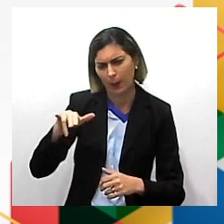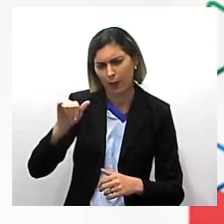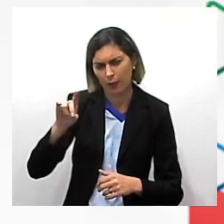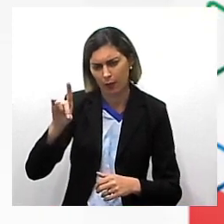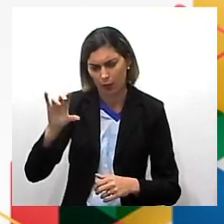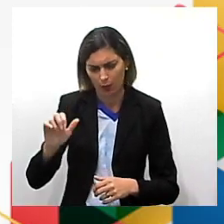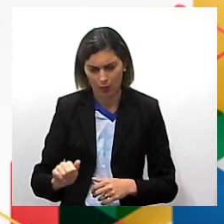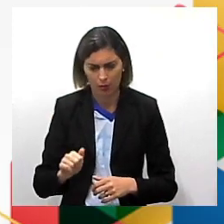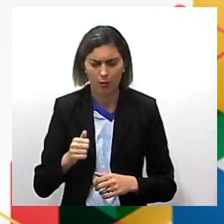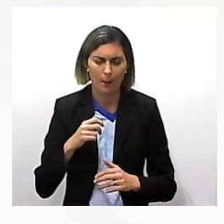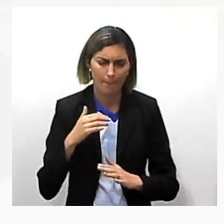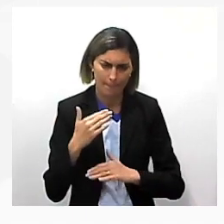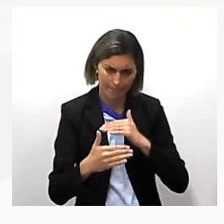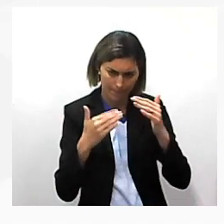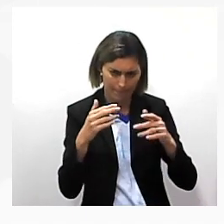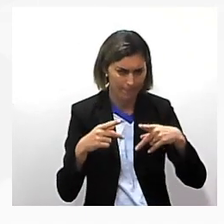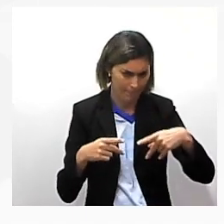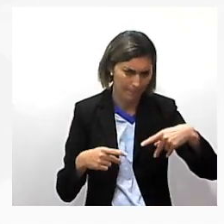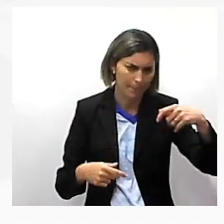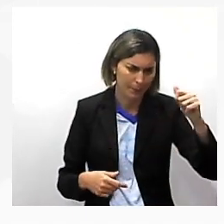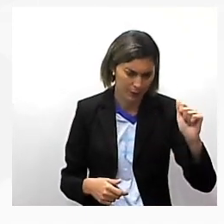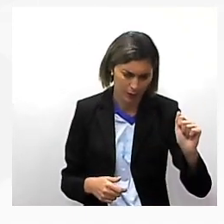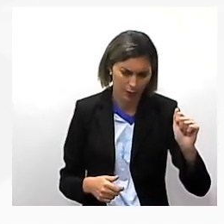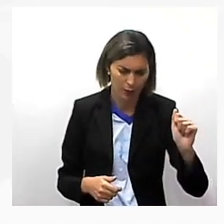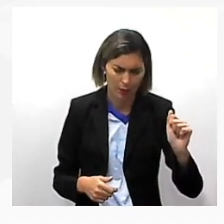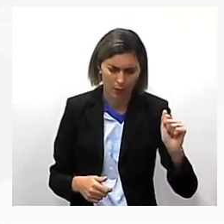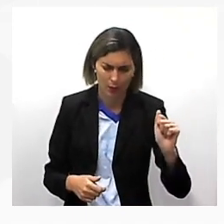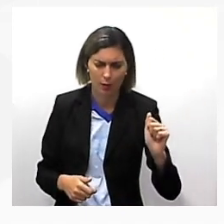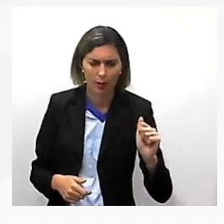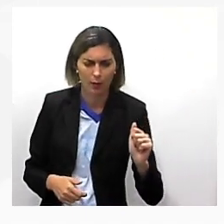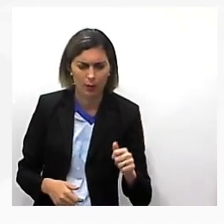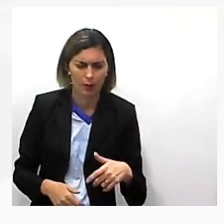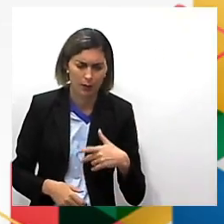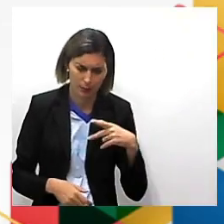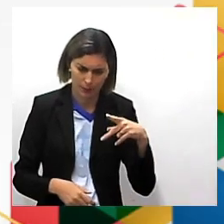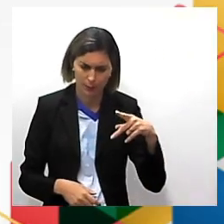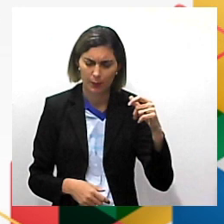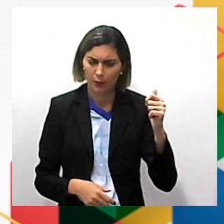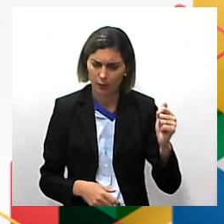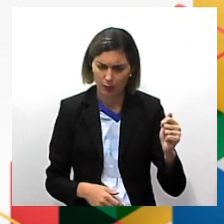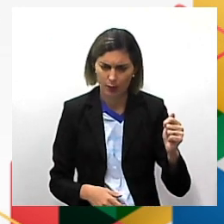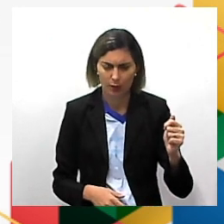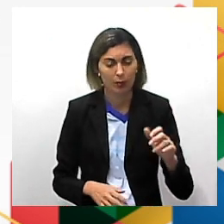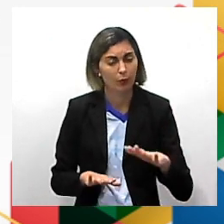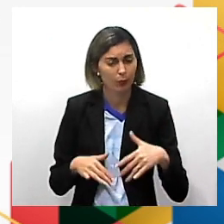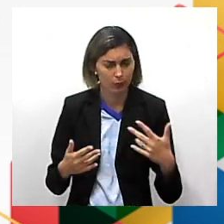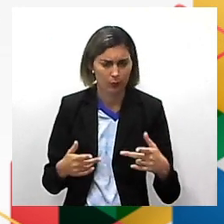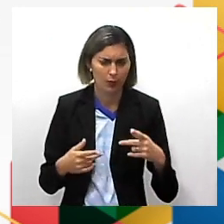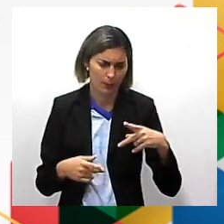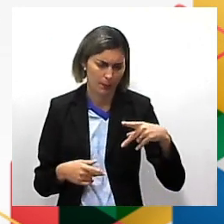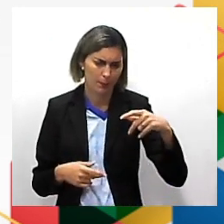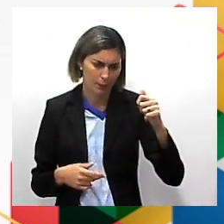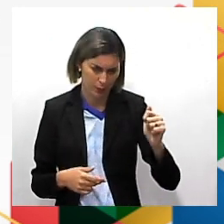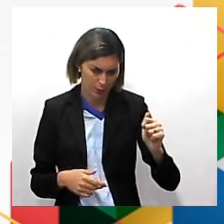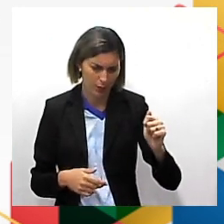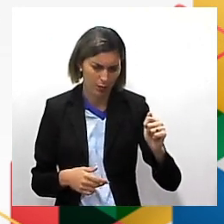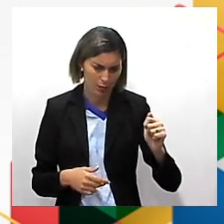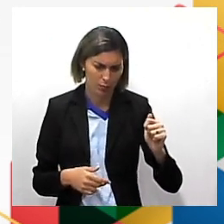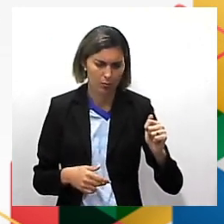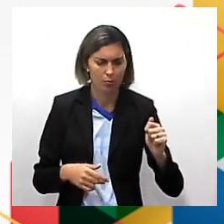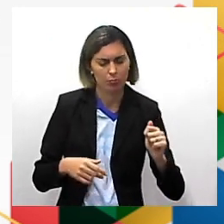estiver tratando de progressão, dá um ESC por gentileza. Muito bem. Quando eu estiver tratando de